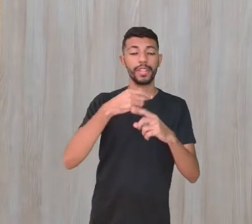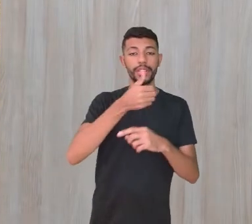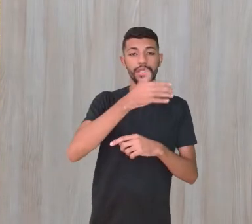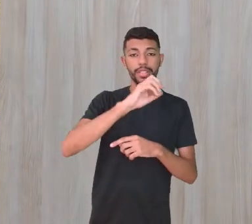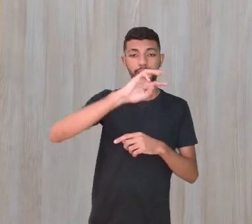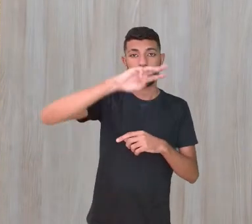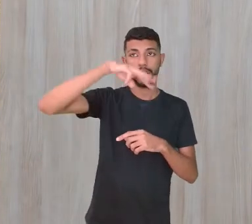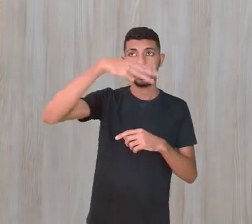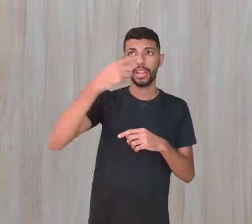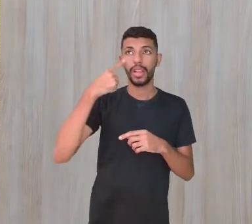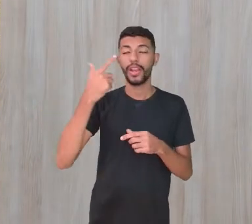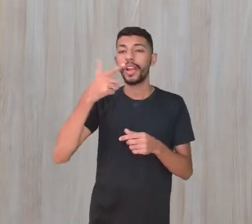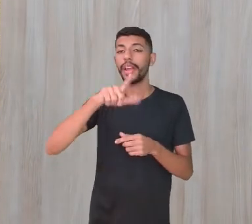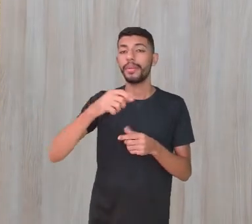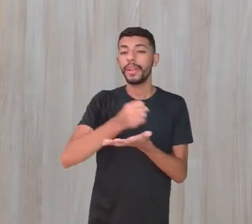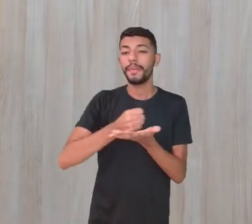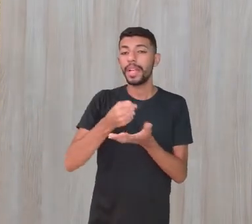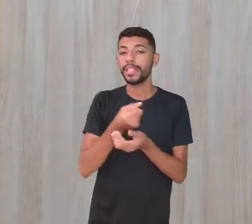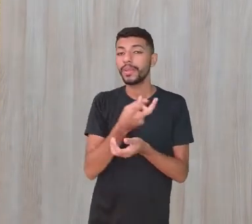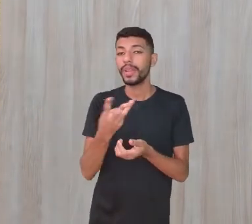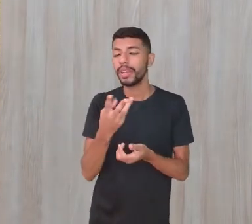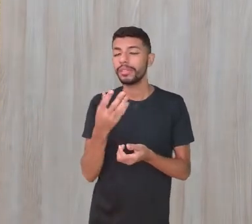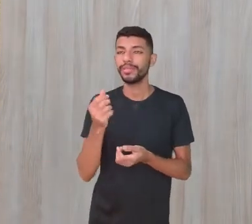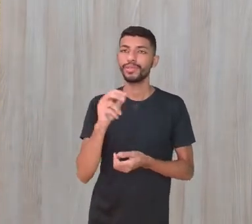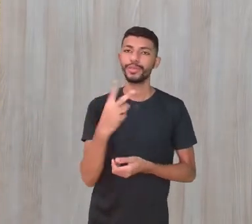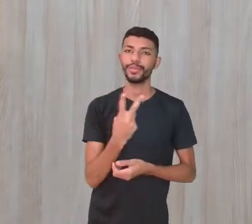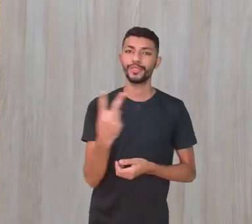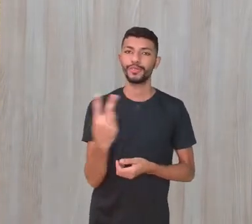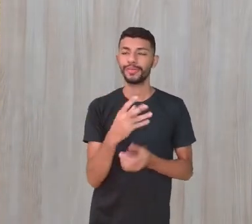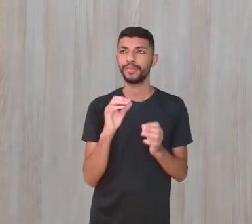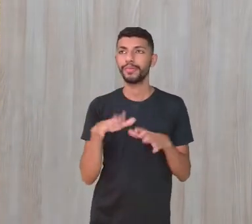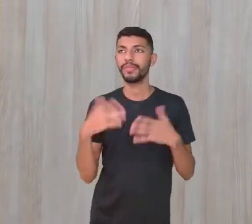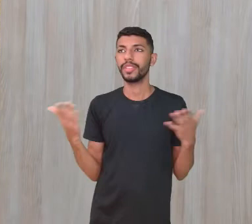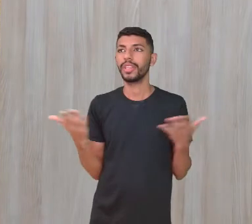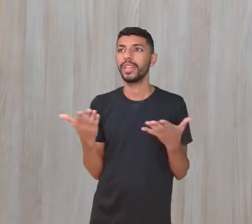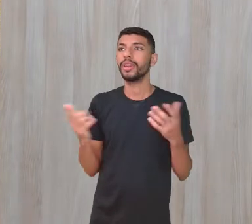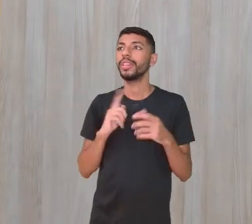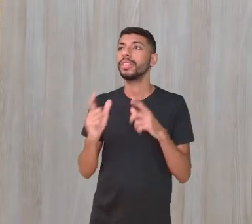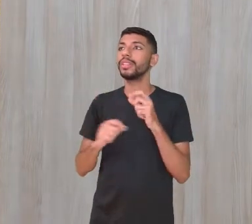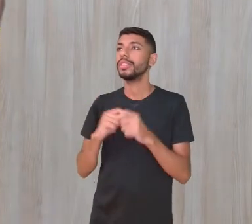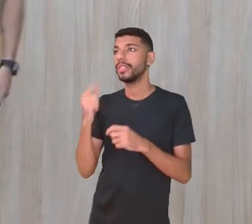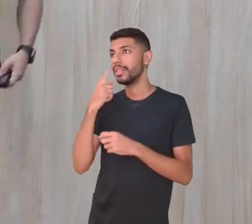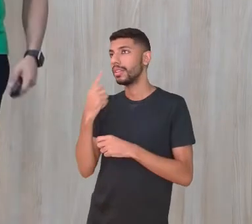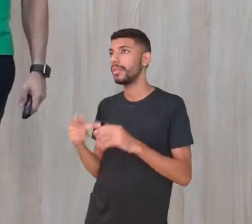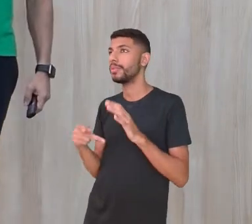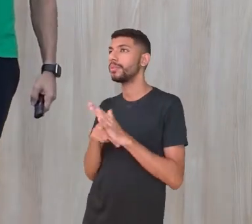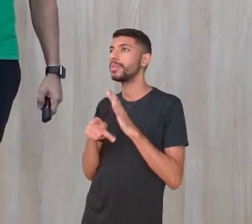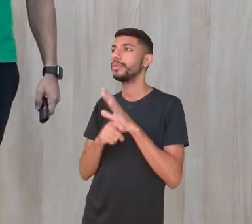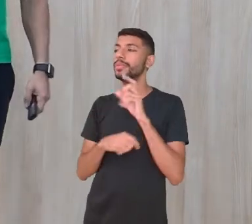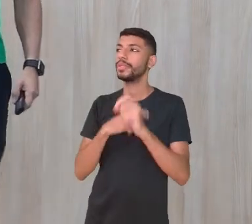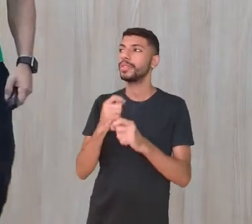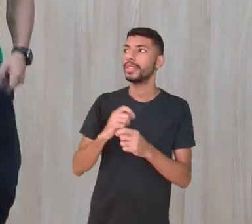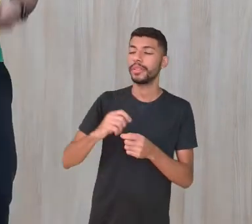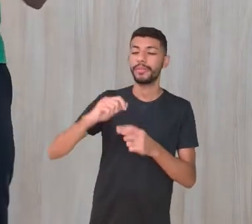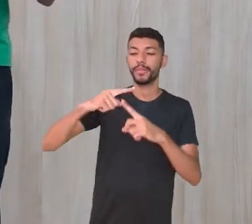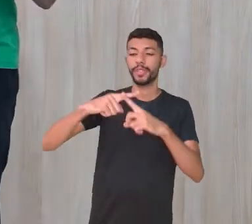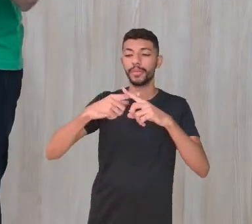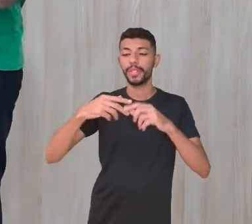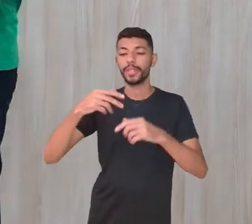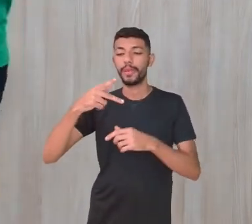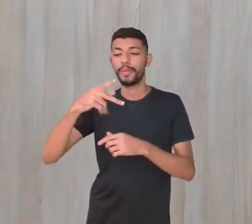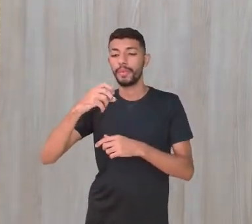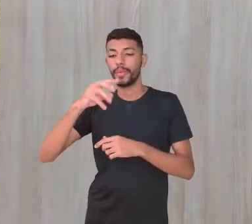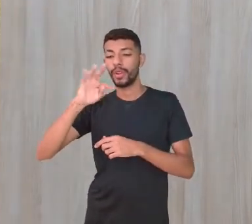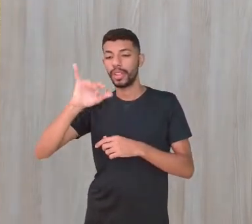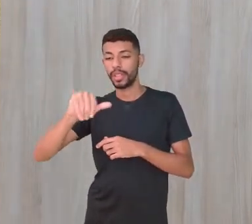quantas vezes? 2 vezes. E agora eu tenho o que aqui? Multiplicação de potência de mesma base.